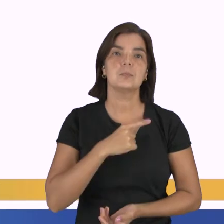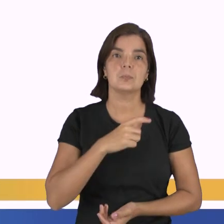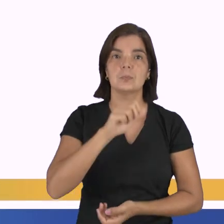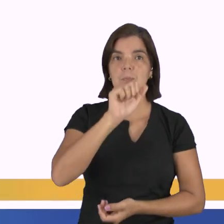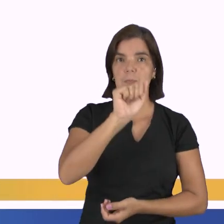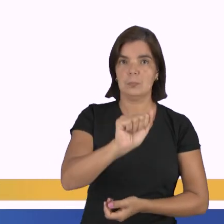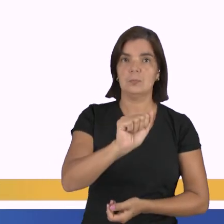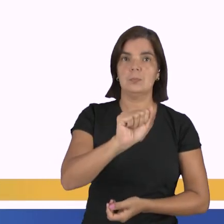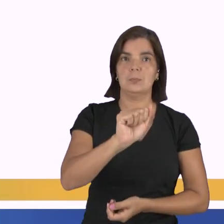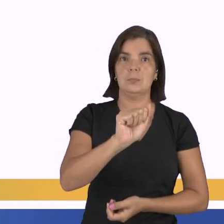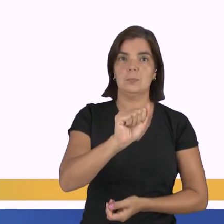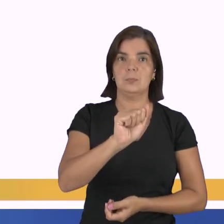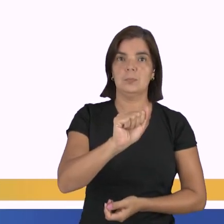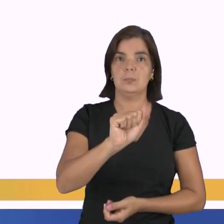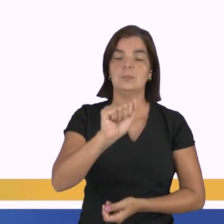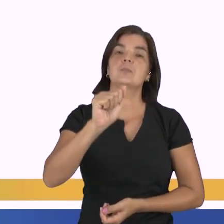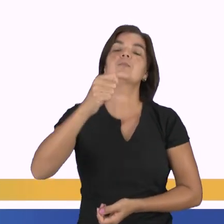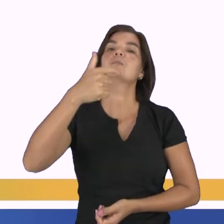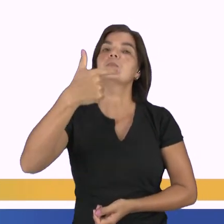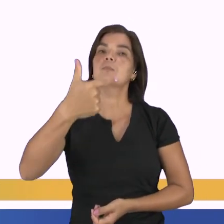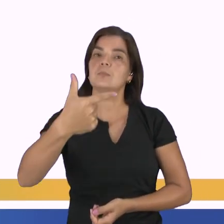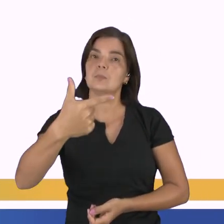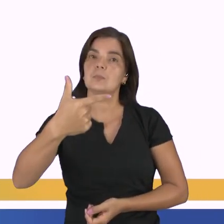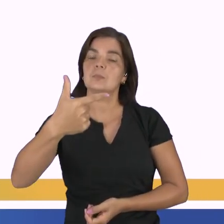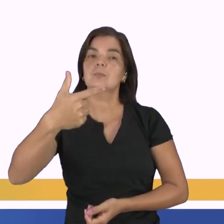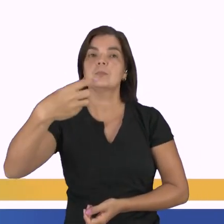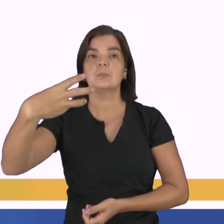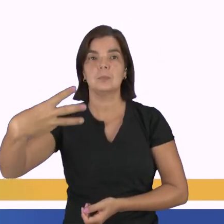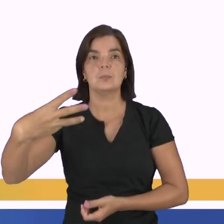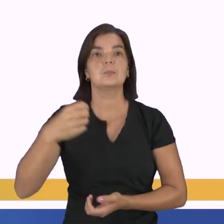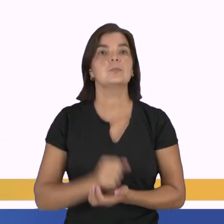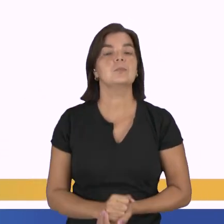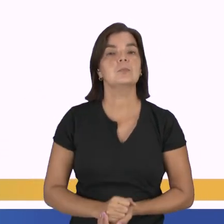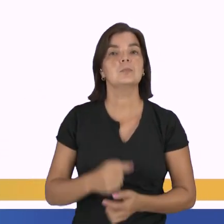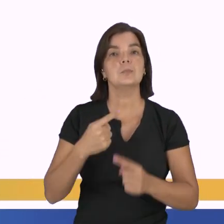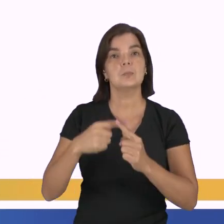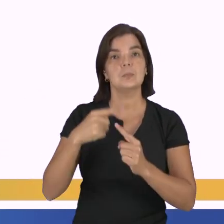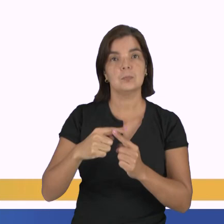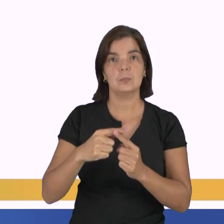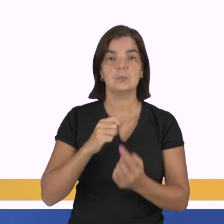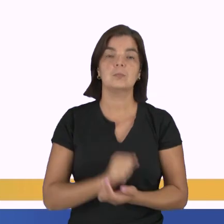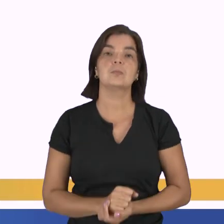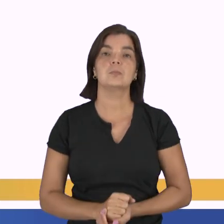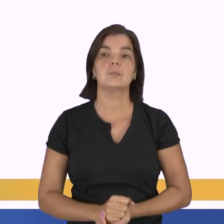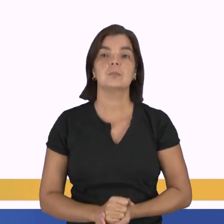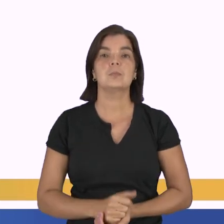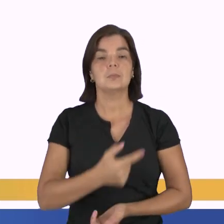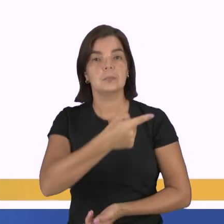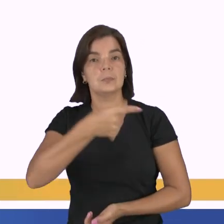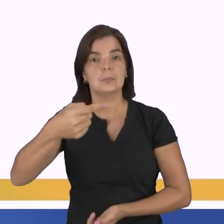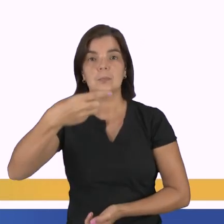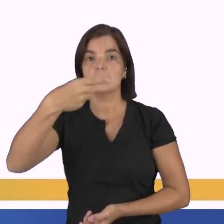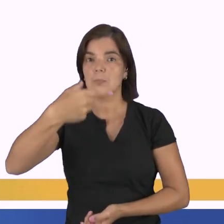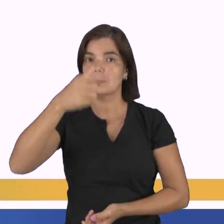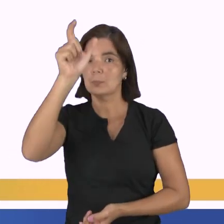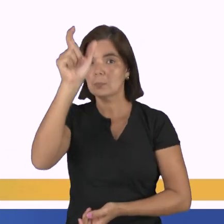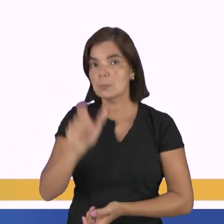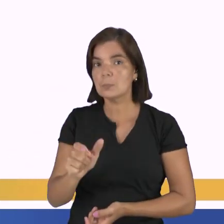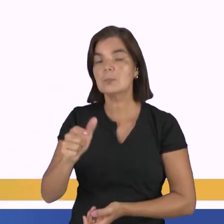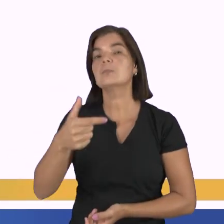elemento aa23 porque eu estou na segunda linha e terceira coluna e assim